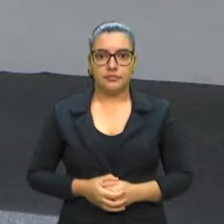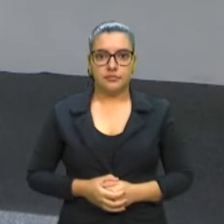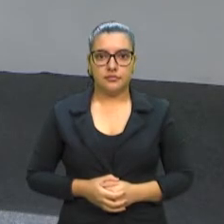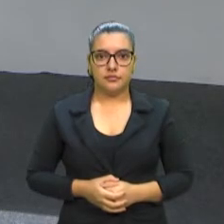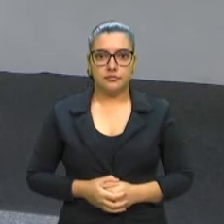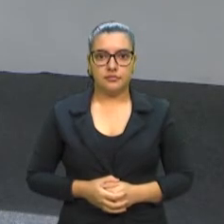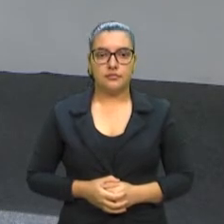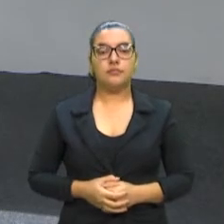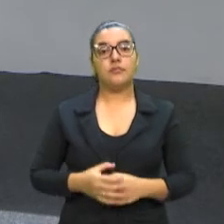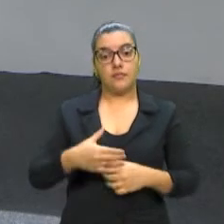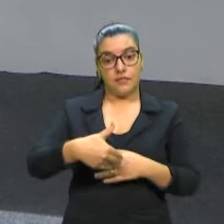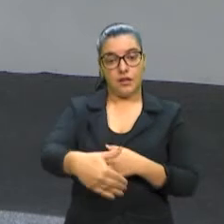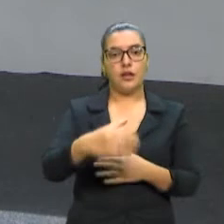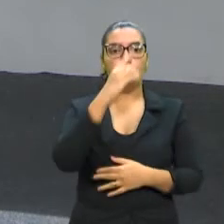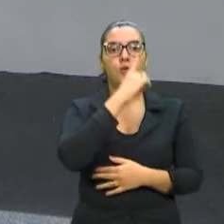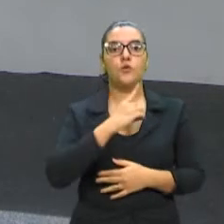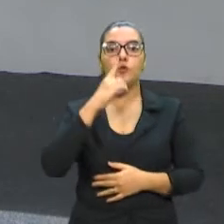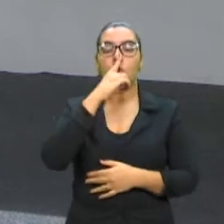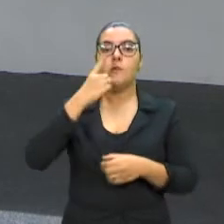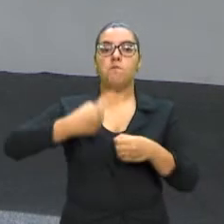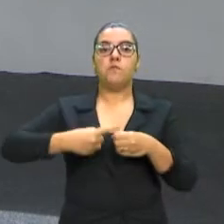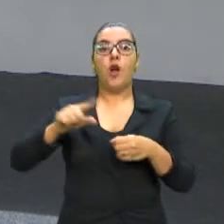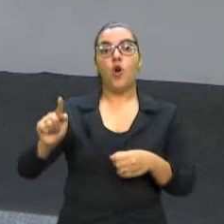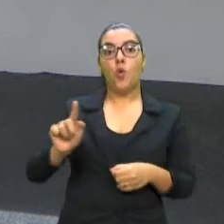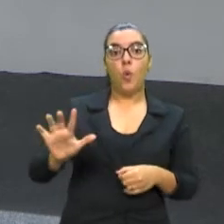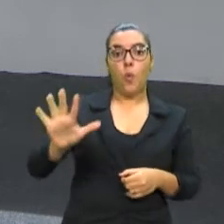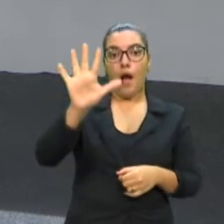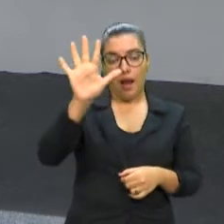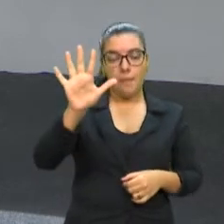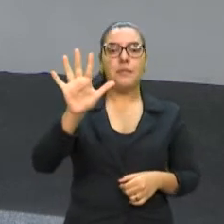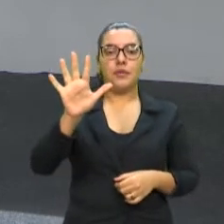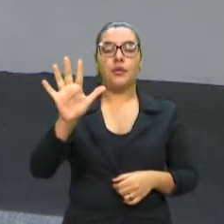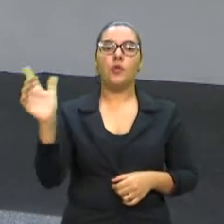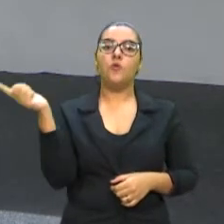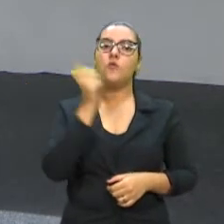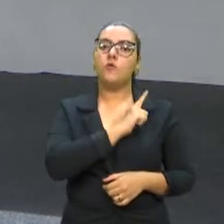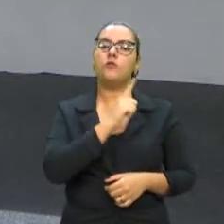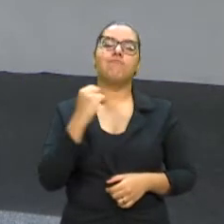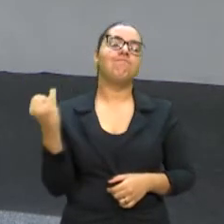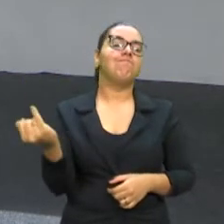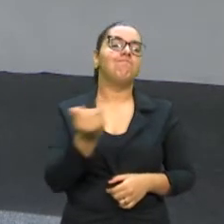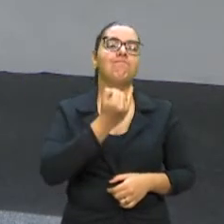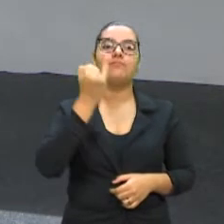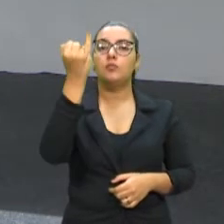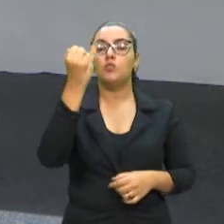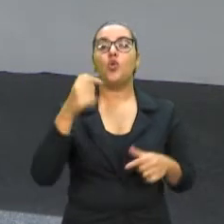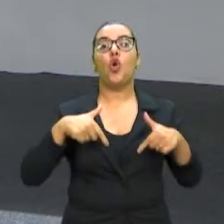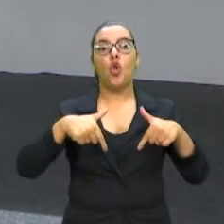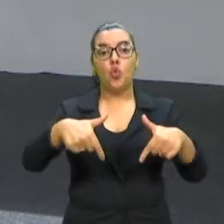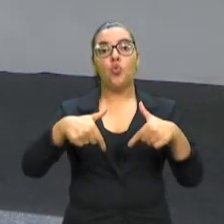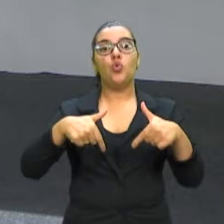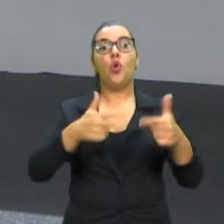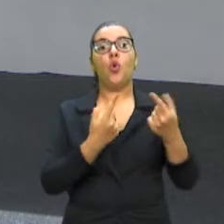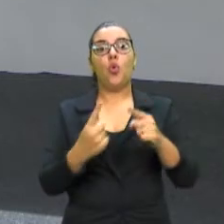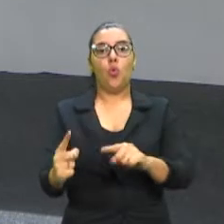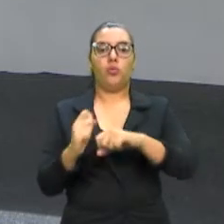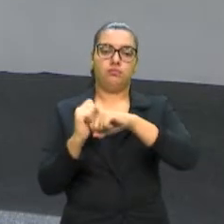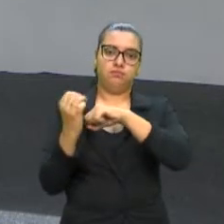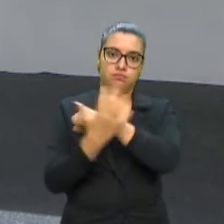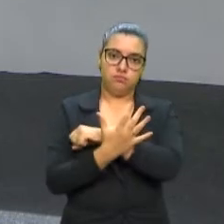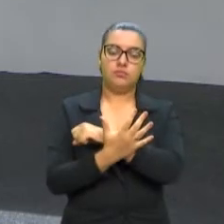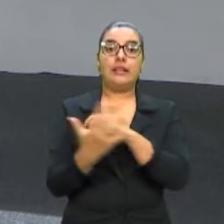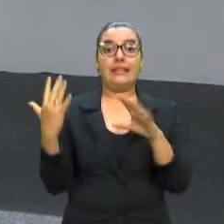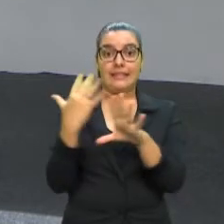Este domingo, o município de Guaramiranga atingiu uma marca muito importante na luta contra o coronavírus. A